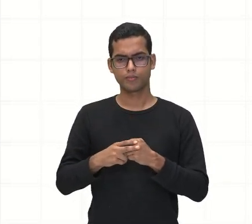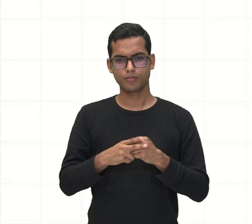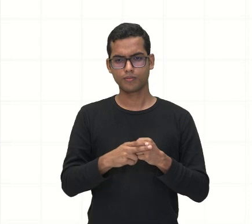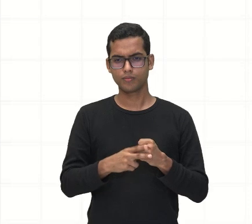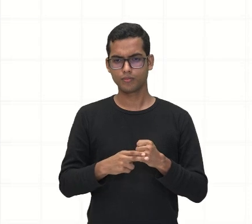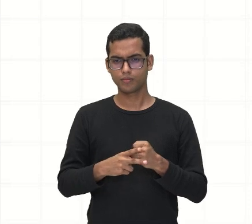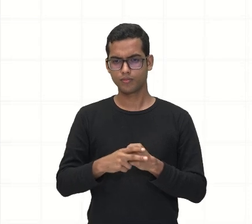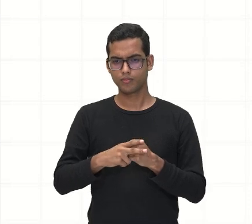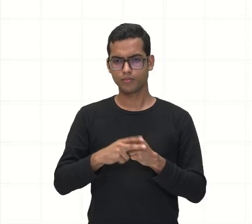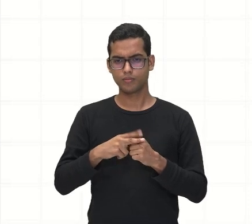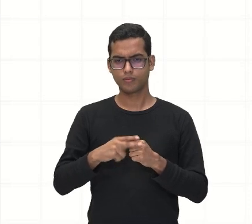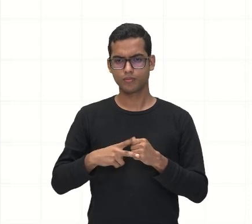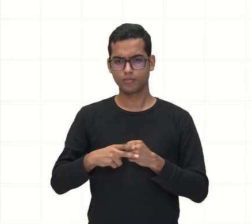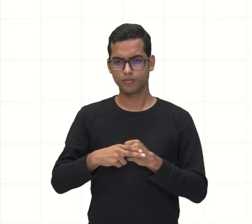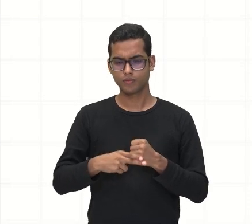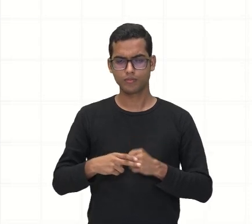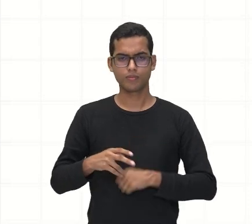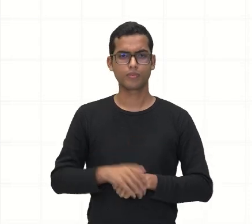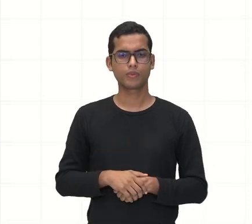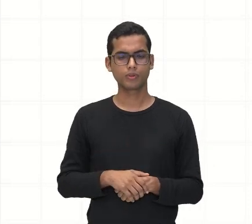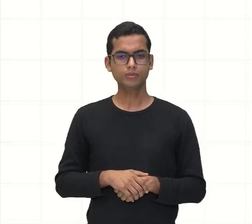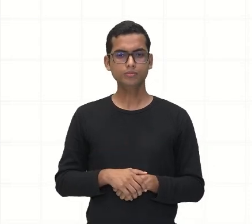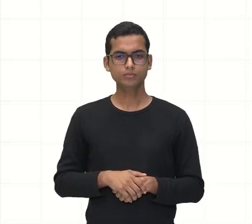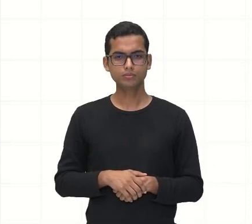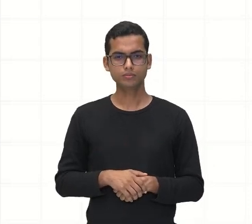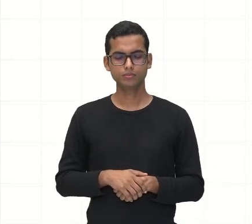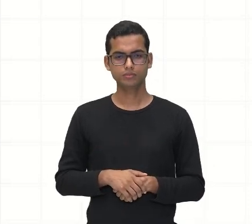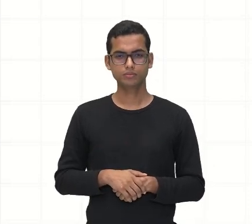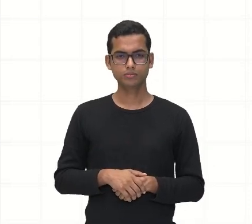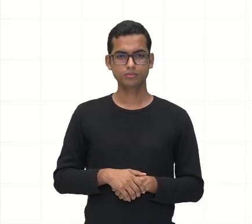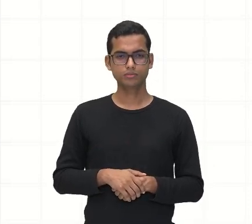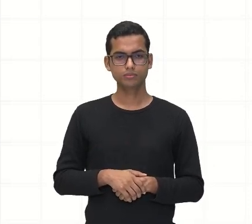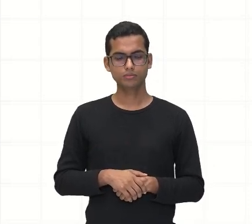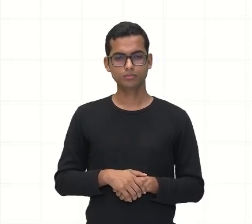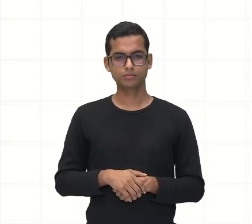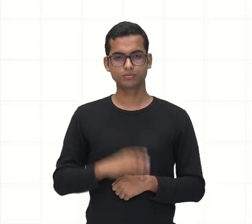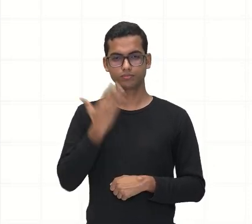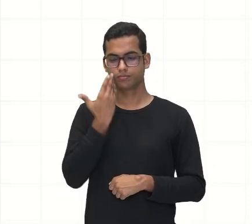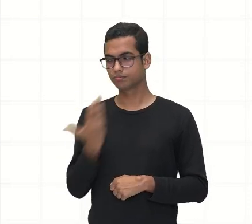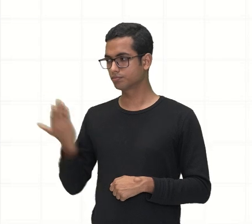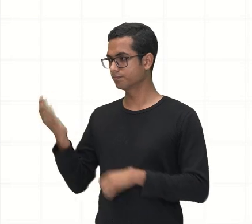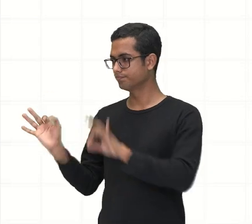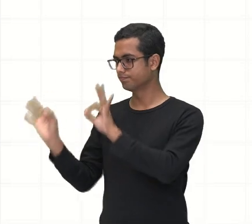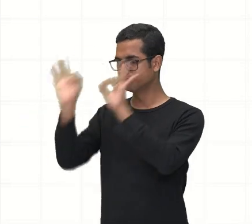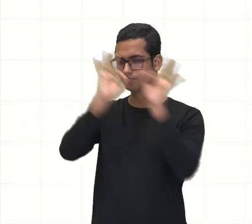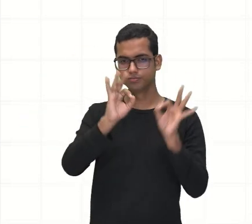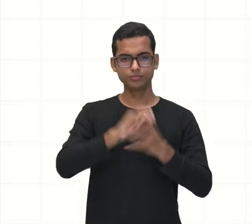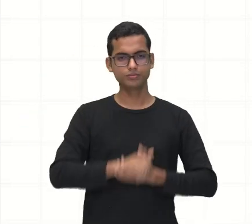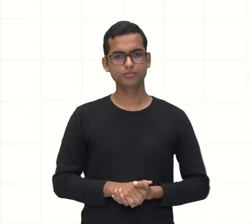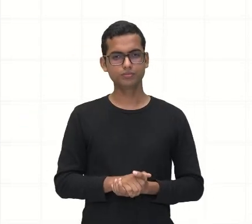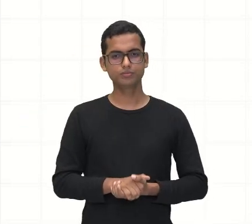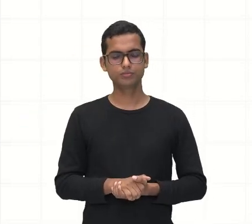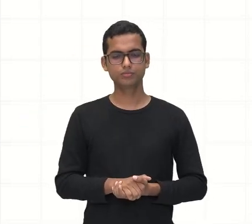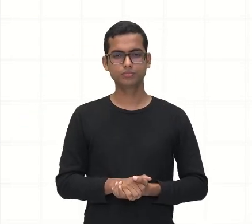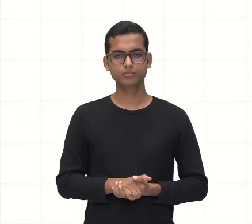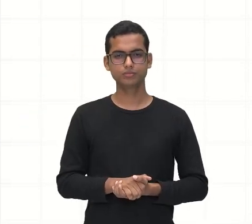30 brigadeiros, 6 caixas com 20 doces, e doces de castanhas e 50 doces de cupuaçu. Vamos ver